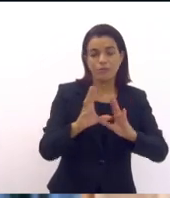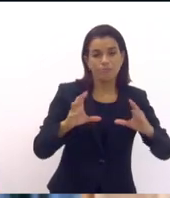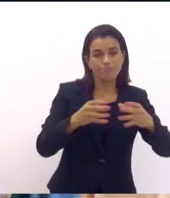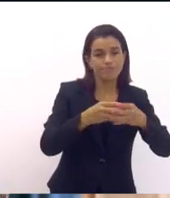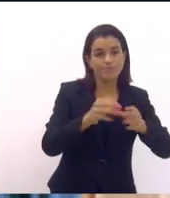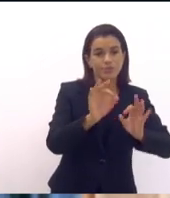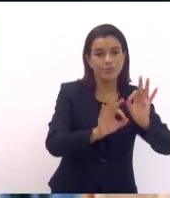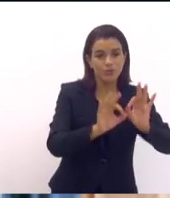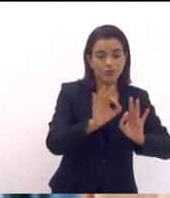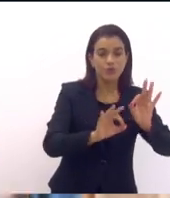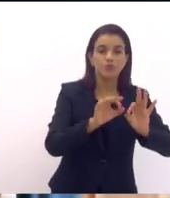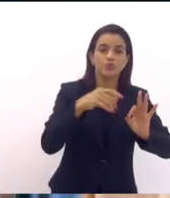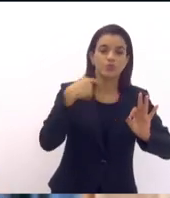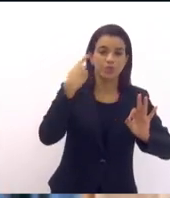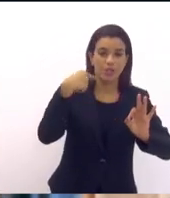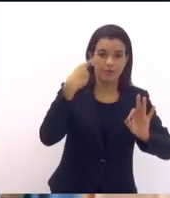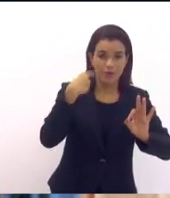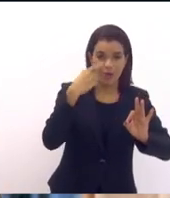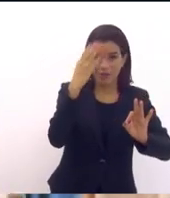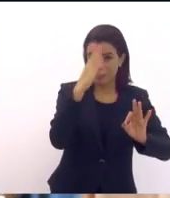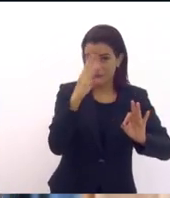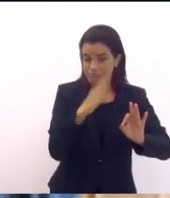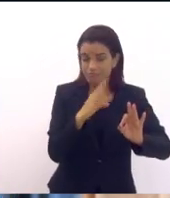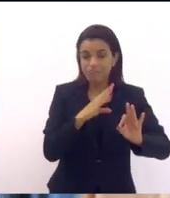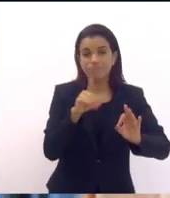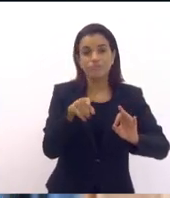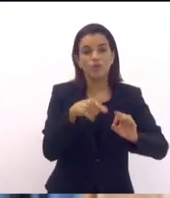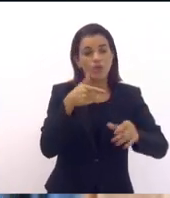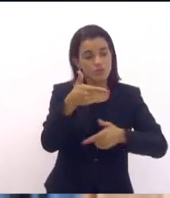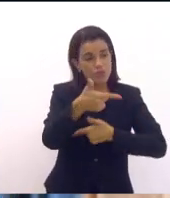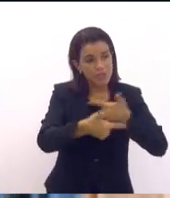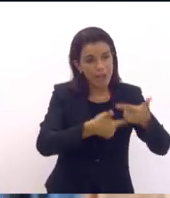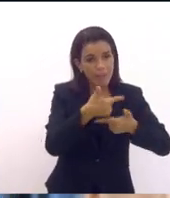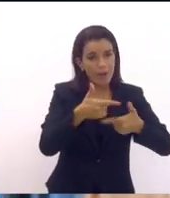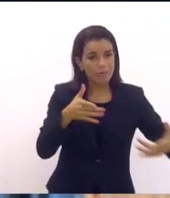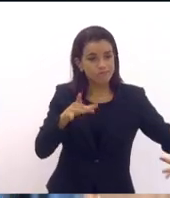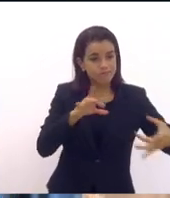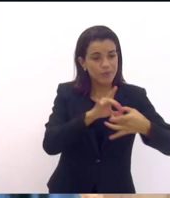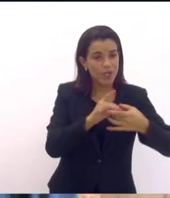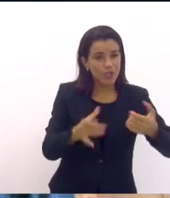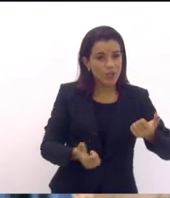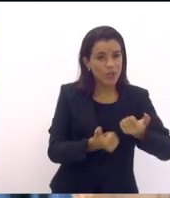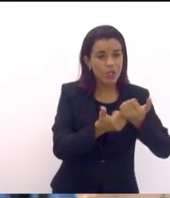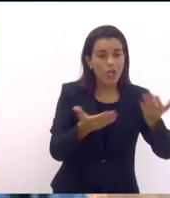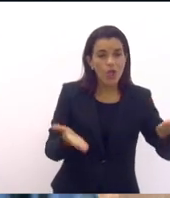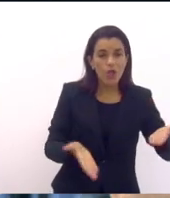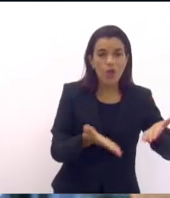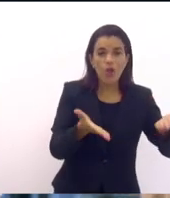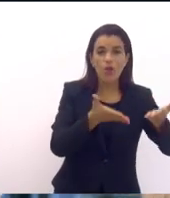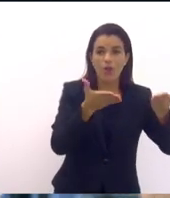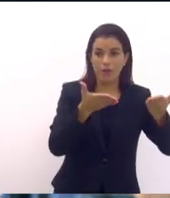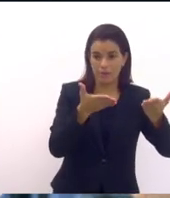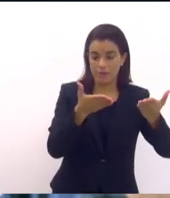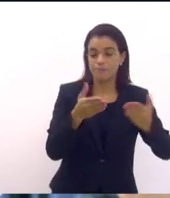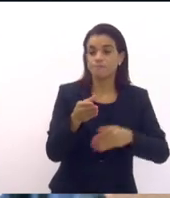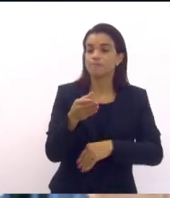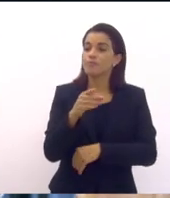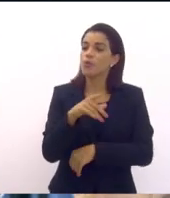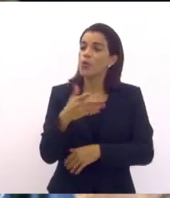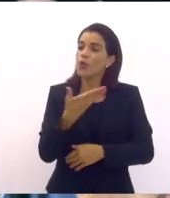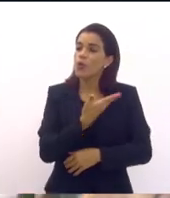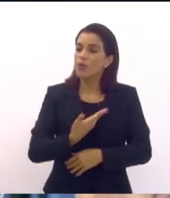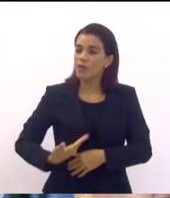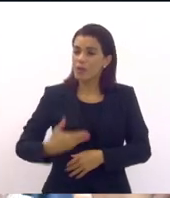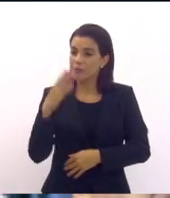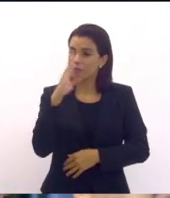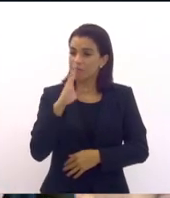nossa laicidade é uma laicidade de colaboração é importante que nós entendamos que o estado brasileiro ele tem o